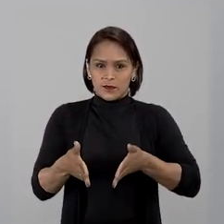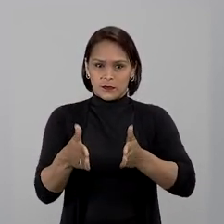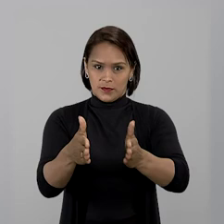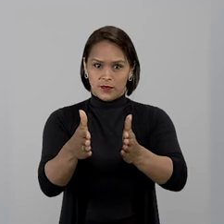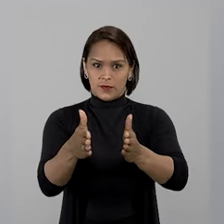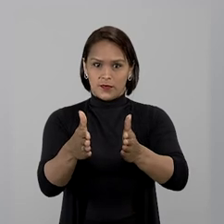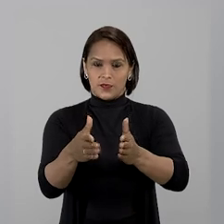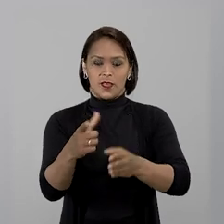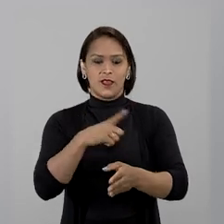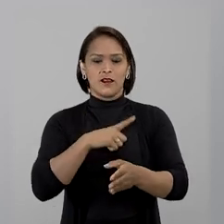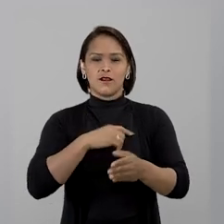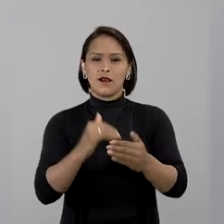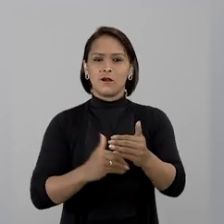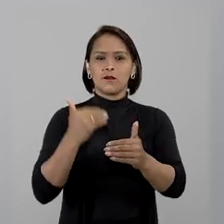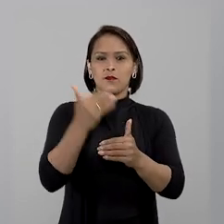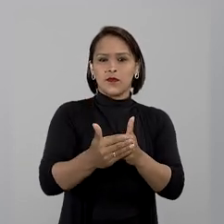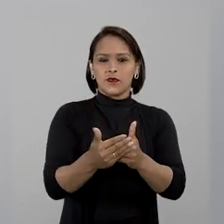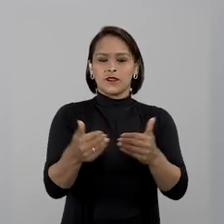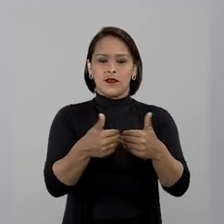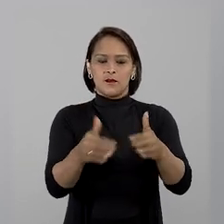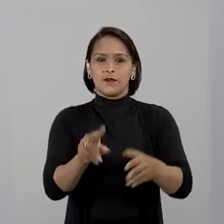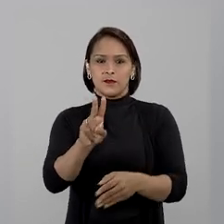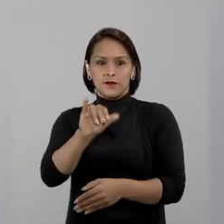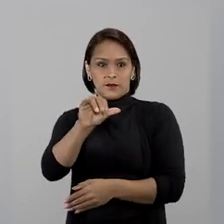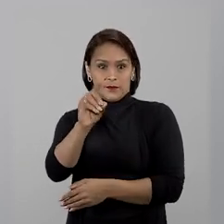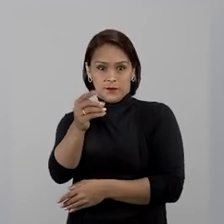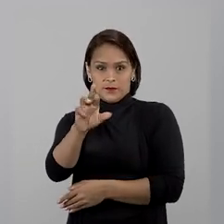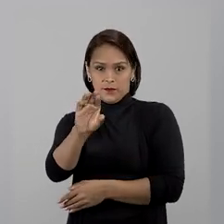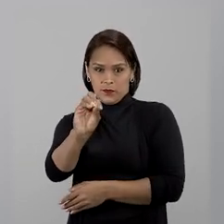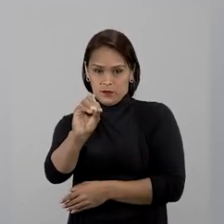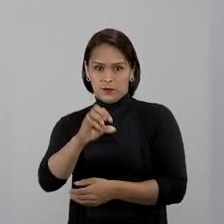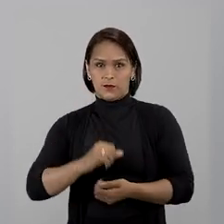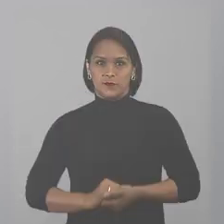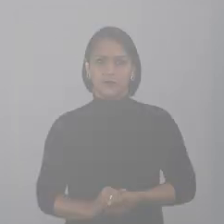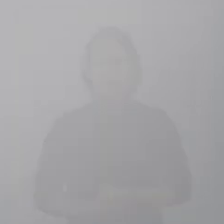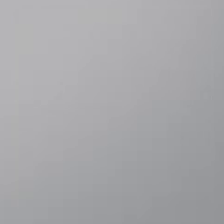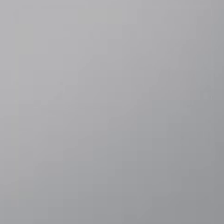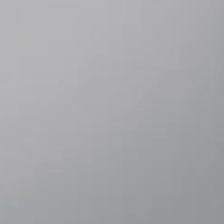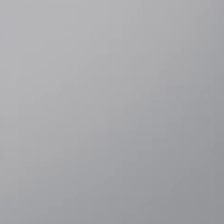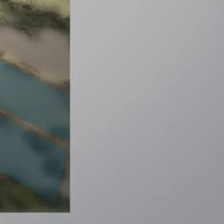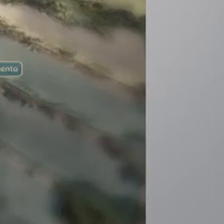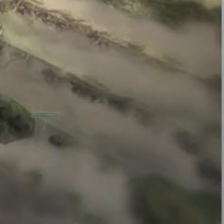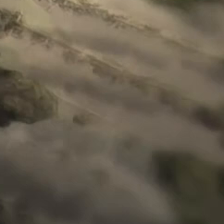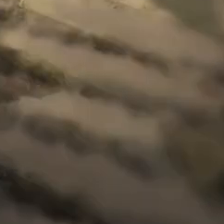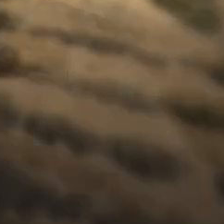siga pelo corredor. Ele estará logo depois da porta de vidro.